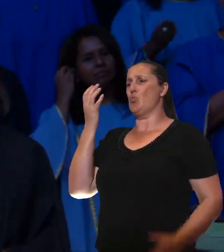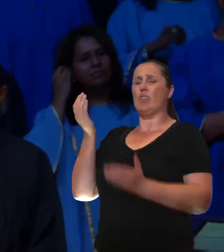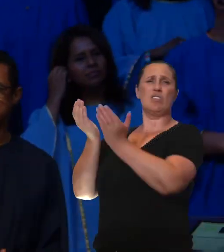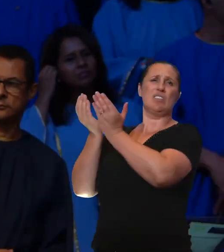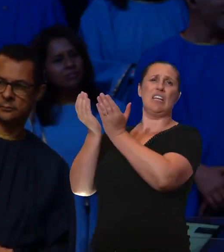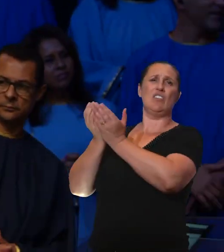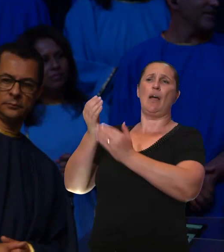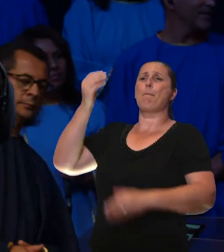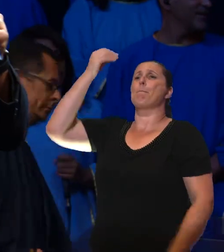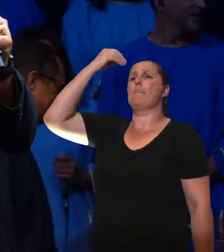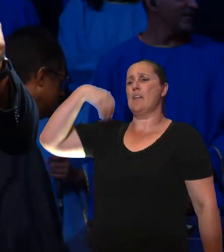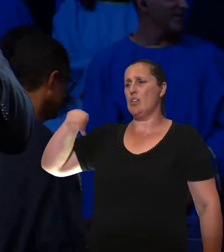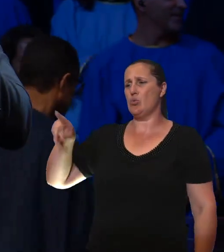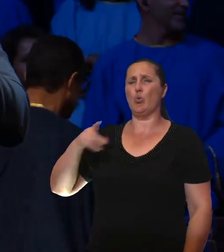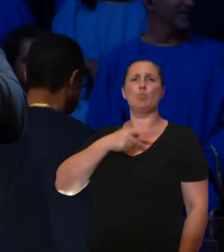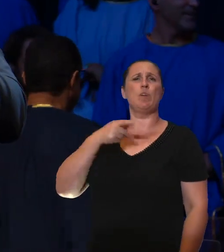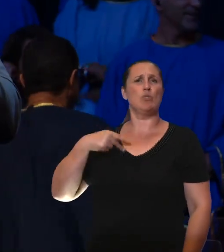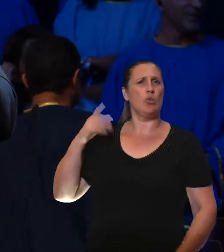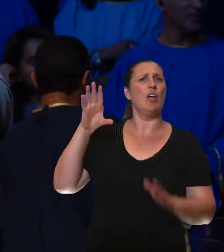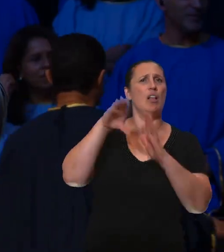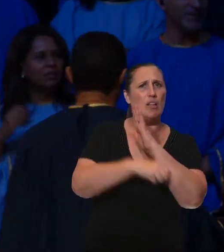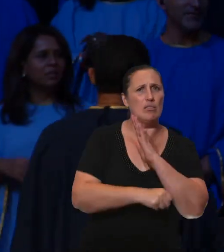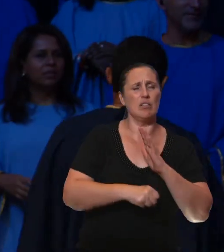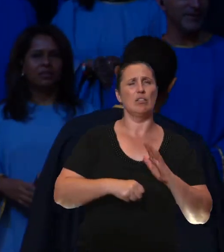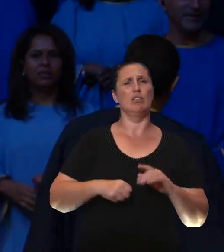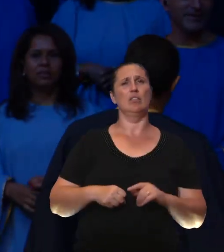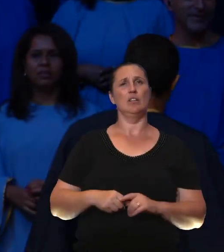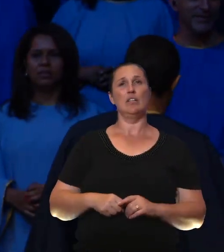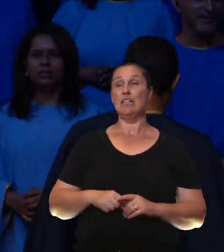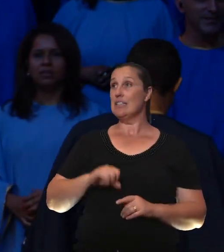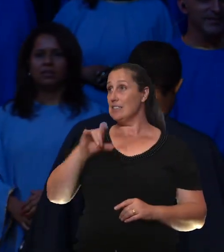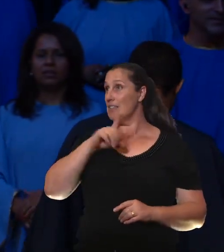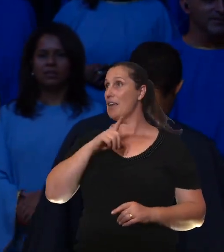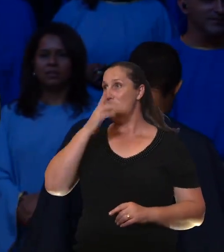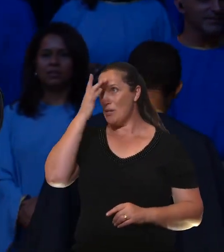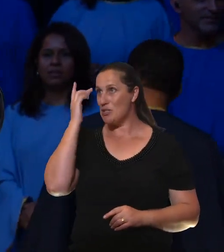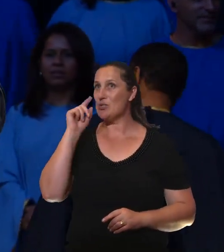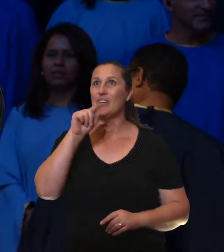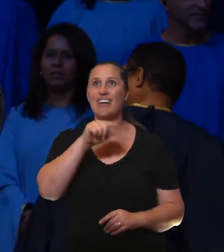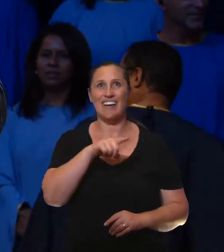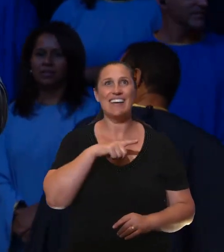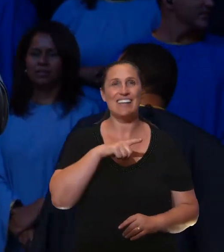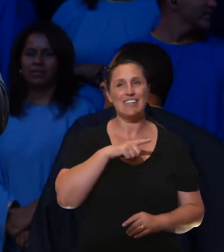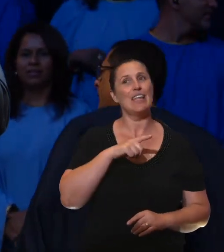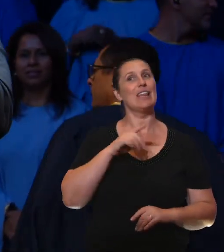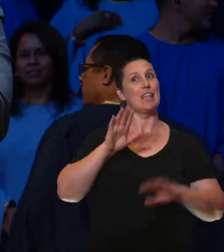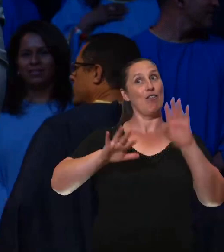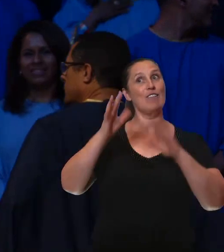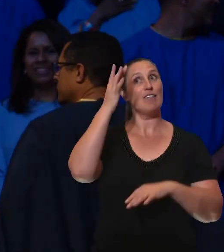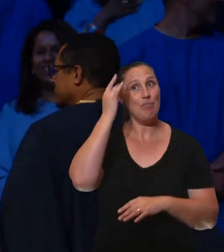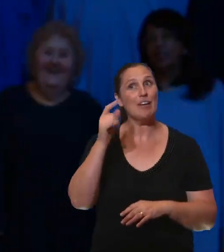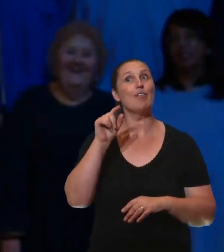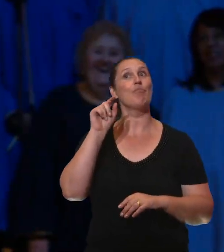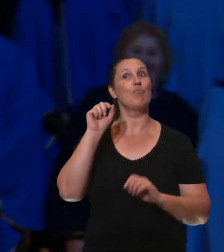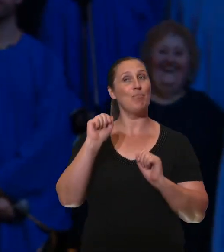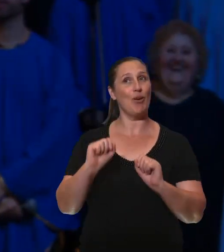era preguiçoso, que pastor era ladrão. Se tem alguém aqui que fala isso aqui, cuidado, amanhã você pode ser um pastor como eu.